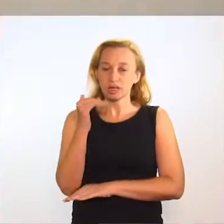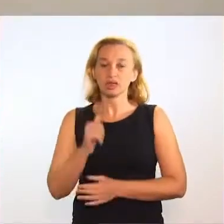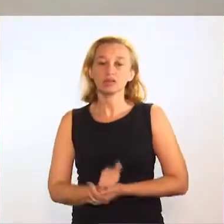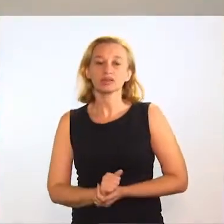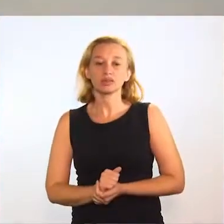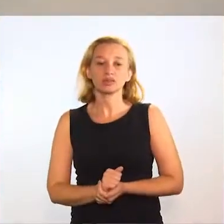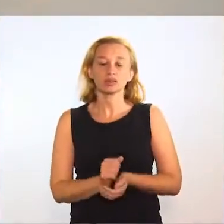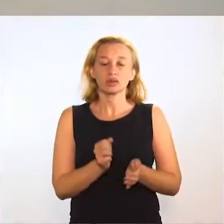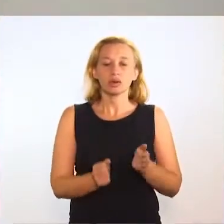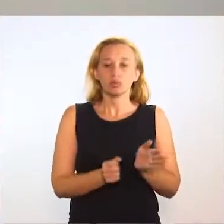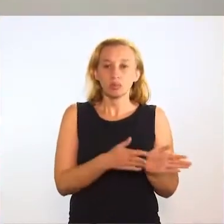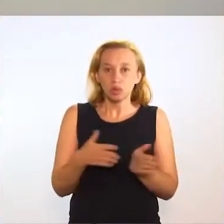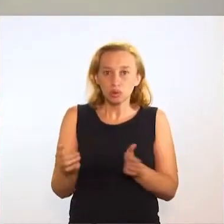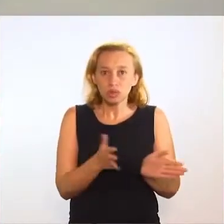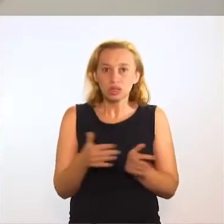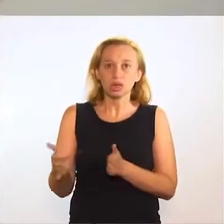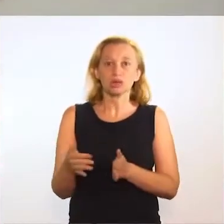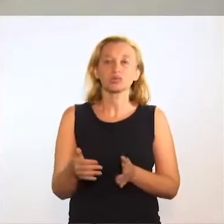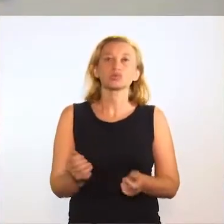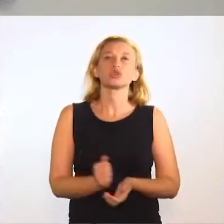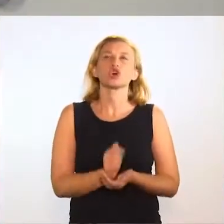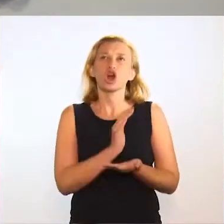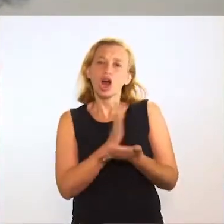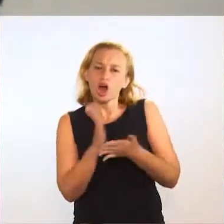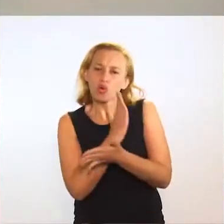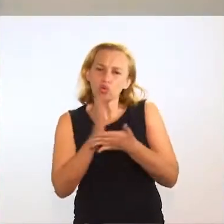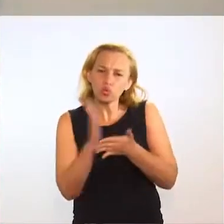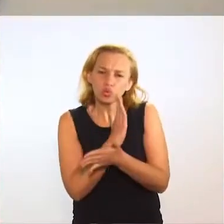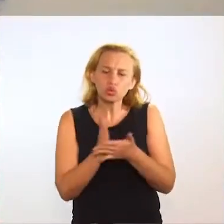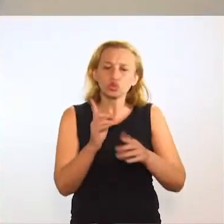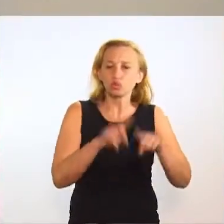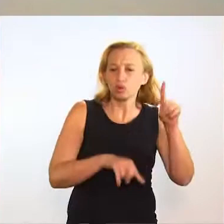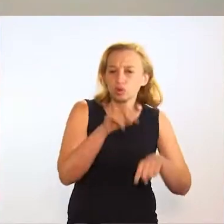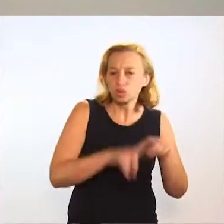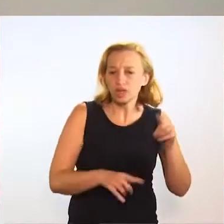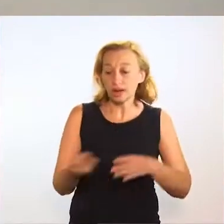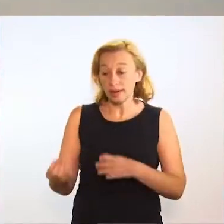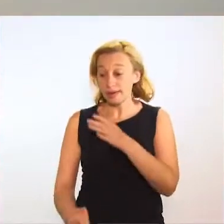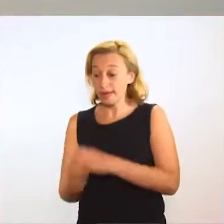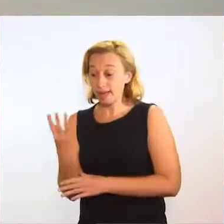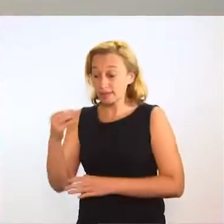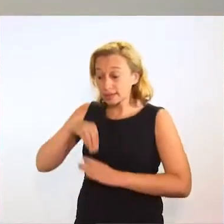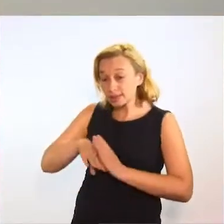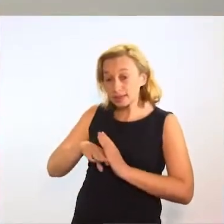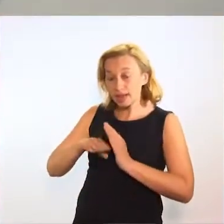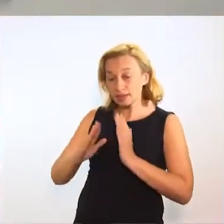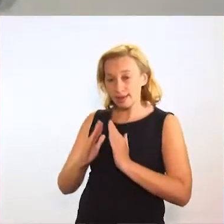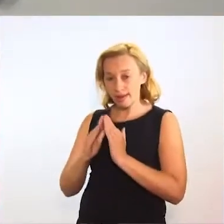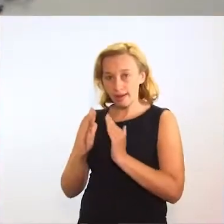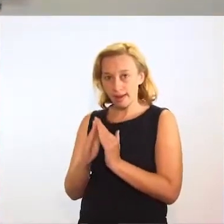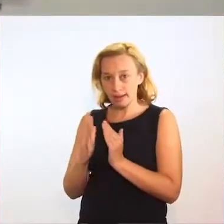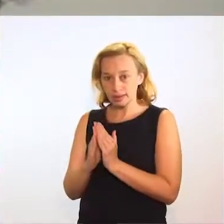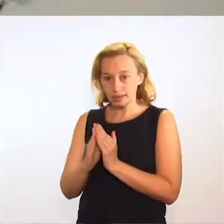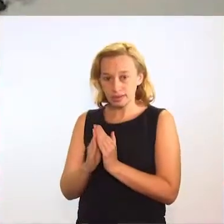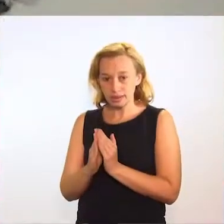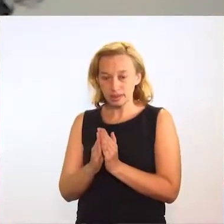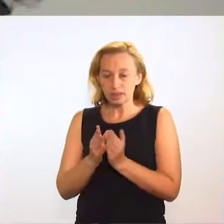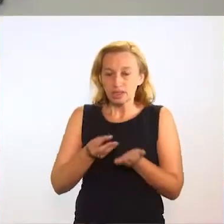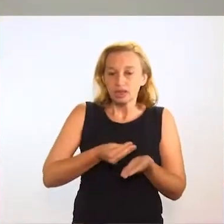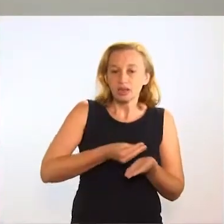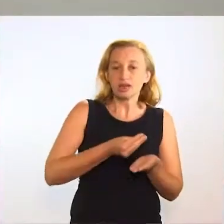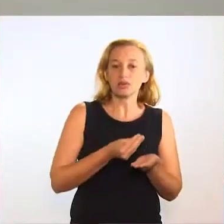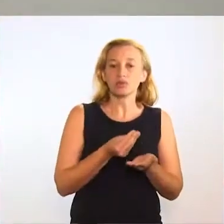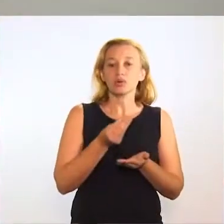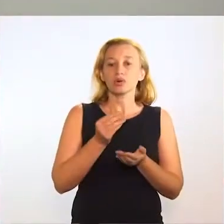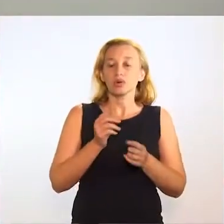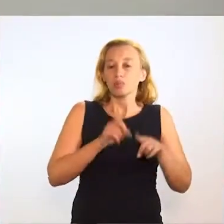envolver elas diretamente na produção do item, e a gente colocou alguns produtos que elas produziam em casa, então a gente fez necessaire, e aí foi distribuído o